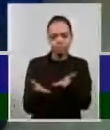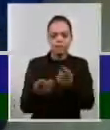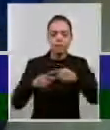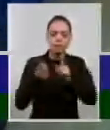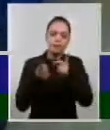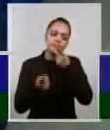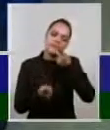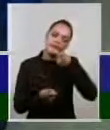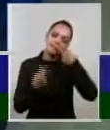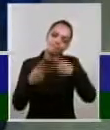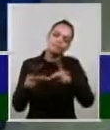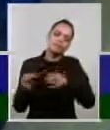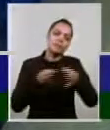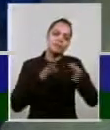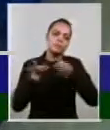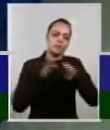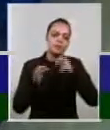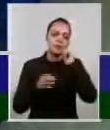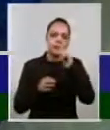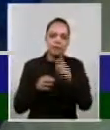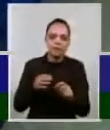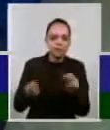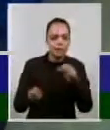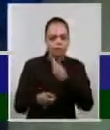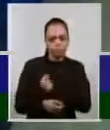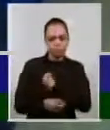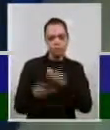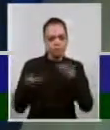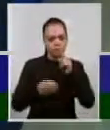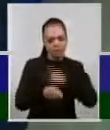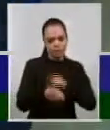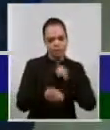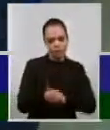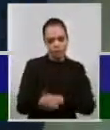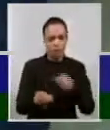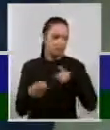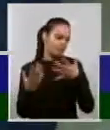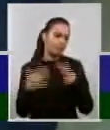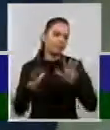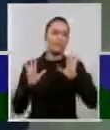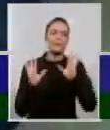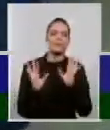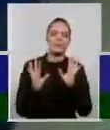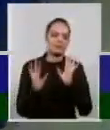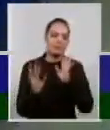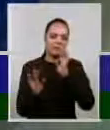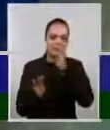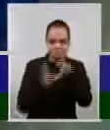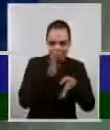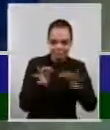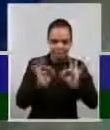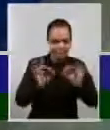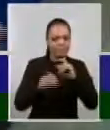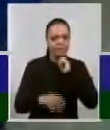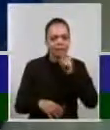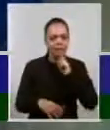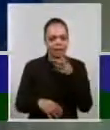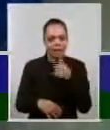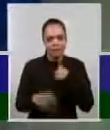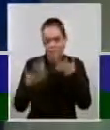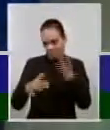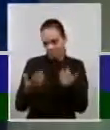projeto está saindo do papel agora, né, sem querer ofender ninguém e sem querer